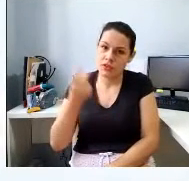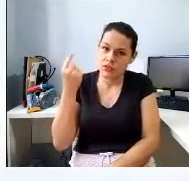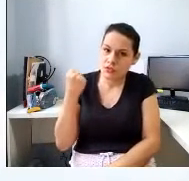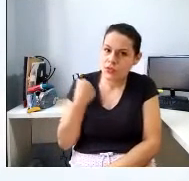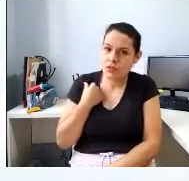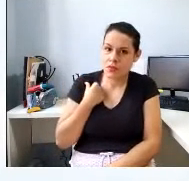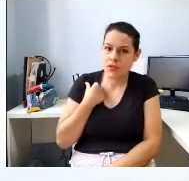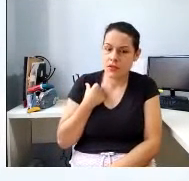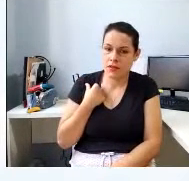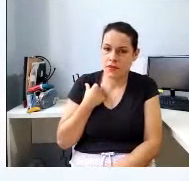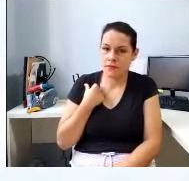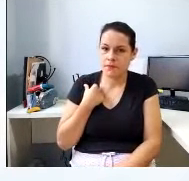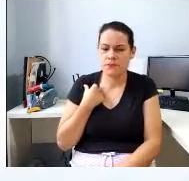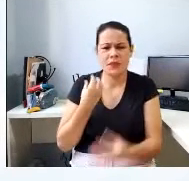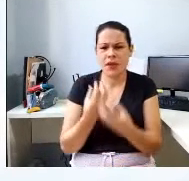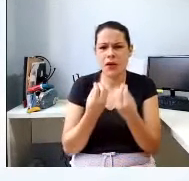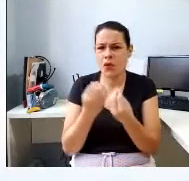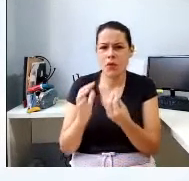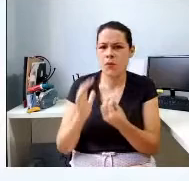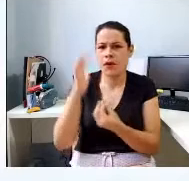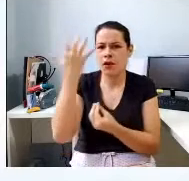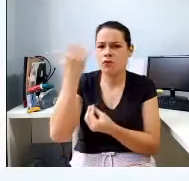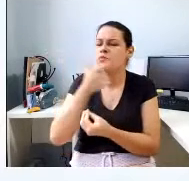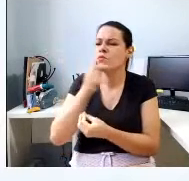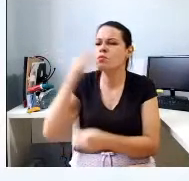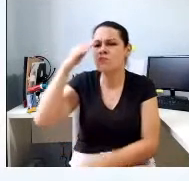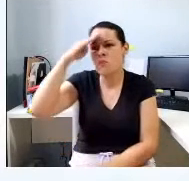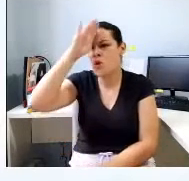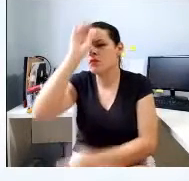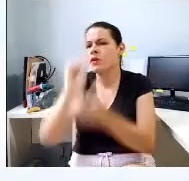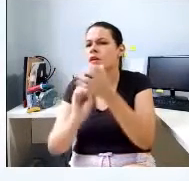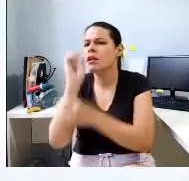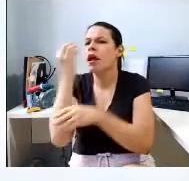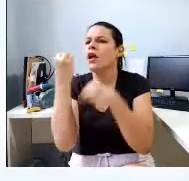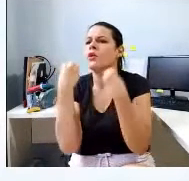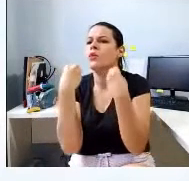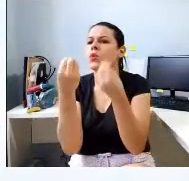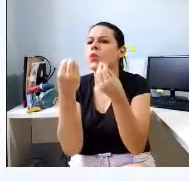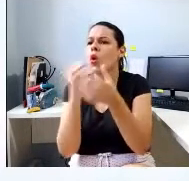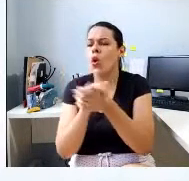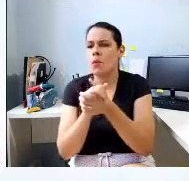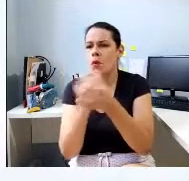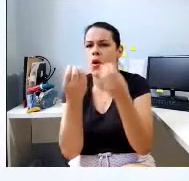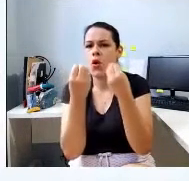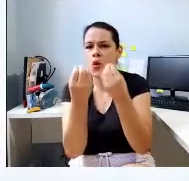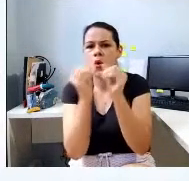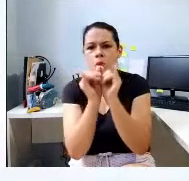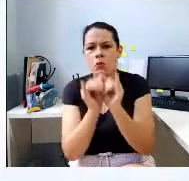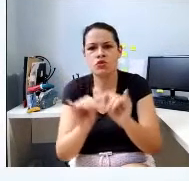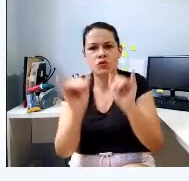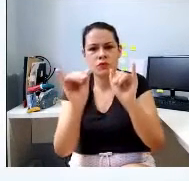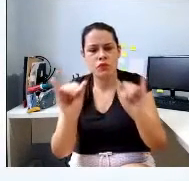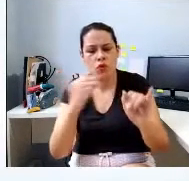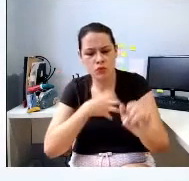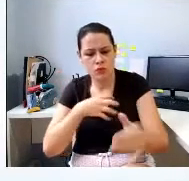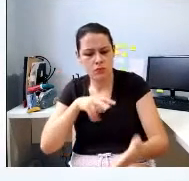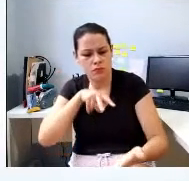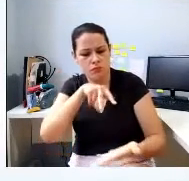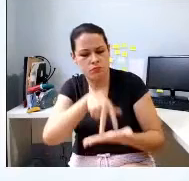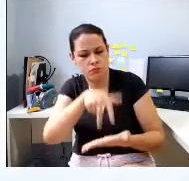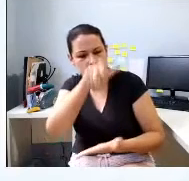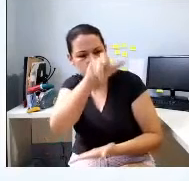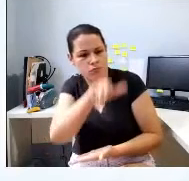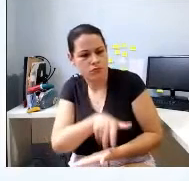momento. Como é que foi feito o Bolsonaro? Como é que se divulgou essa posição e essa